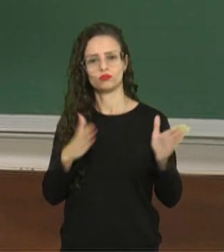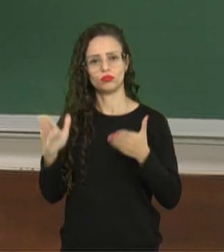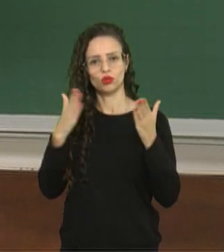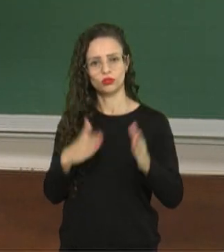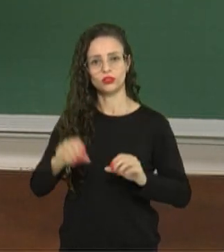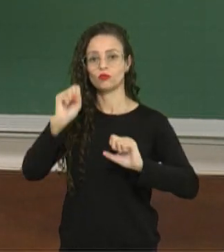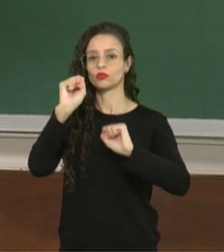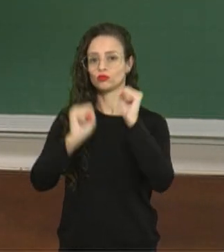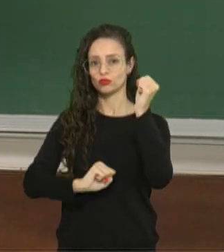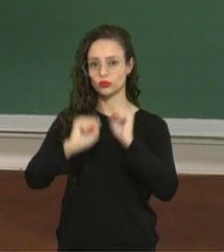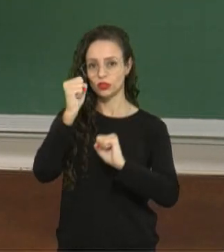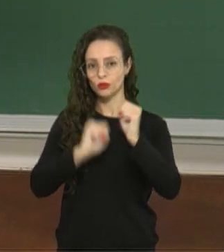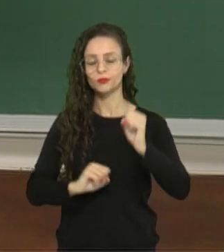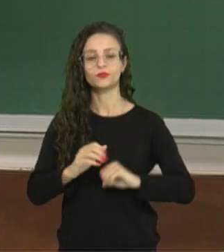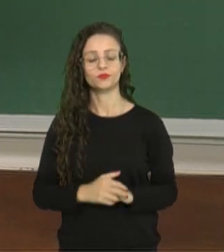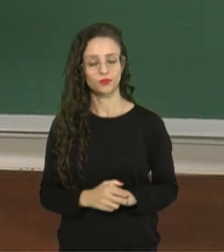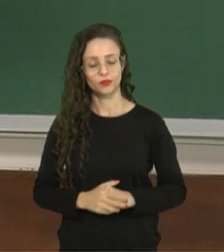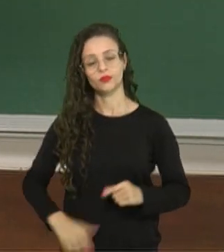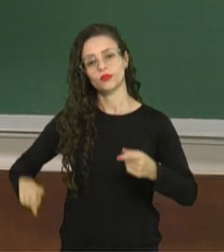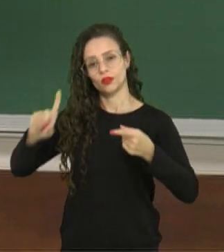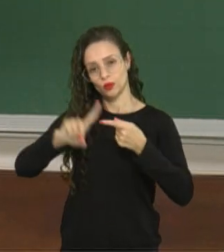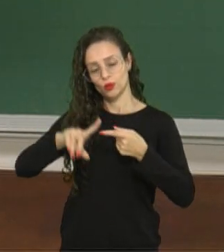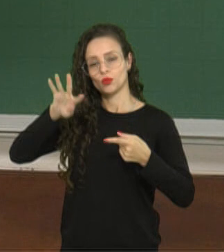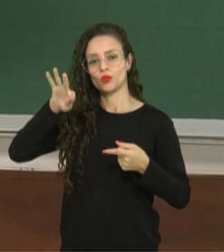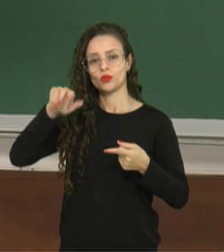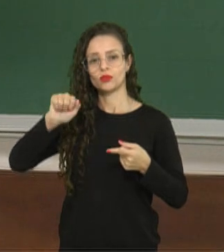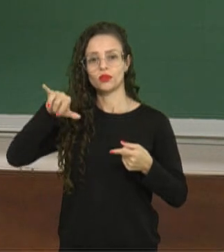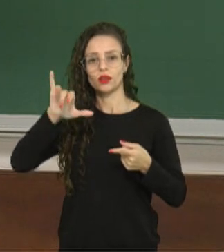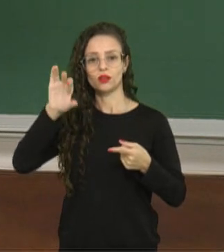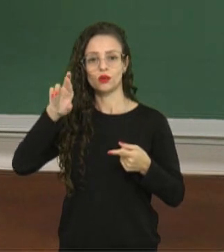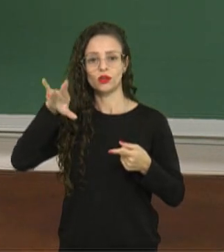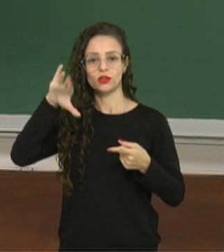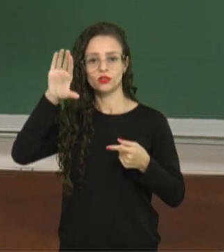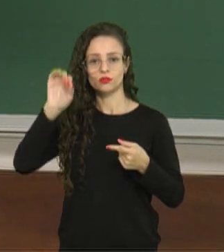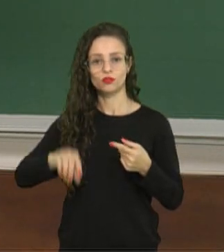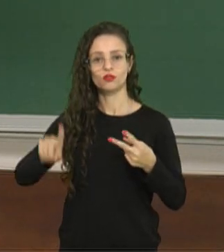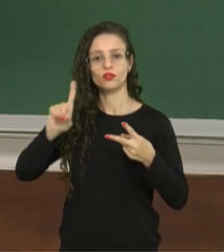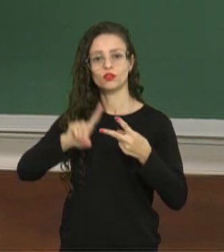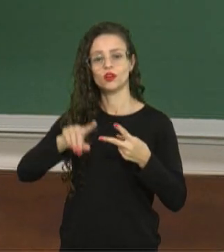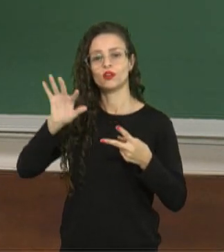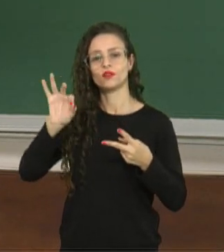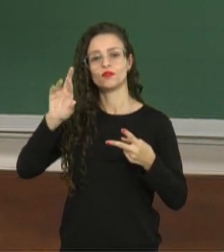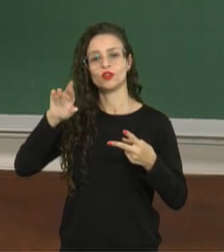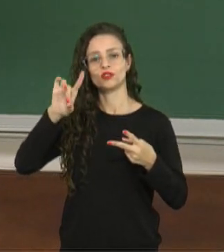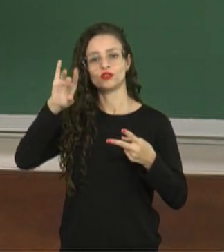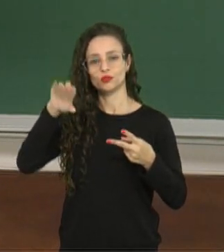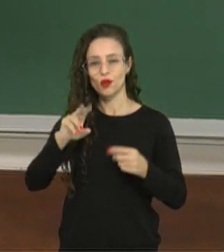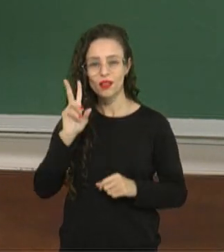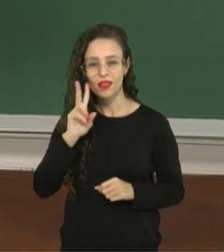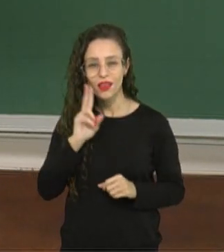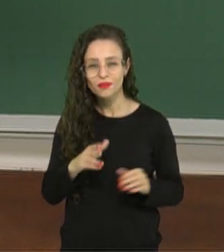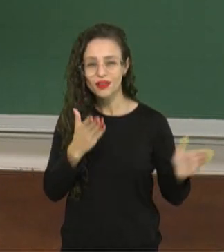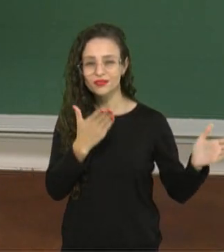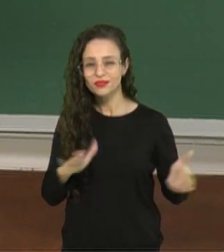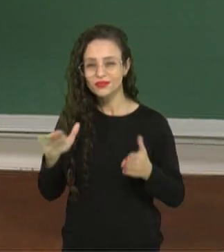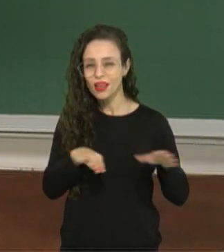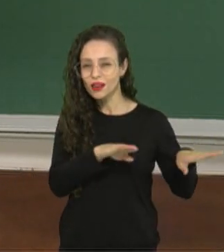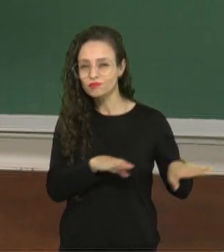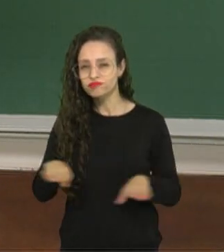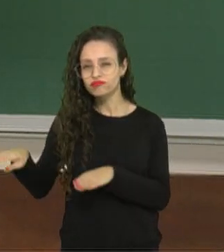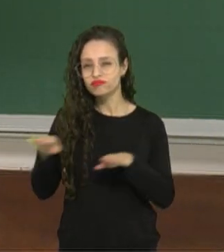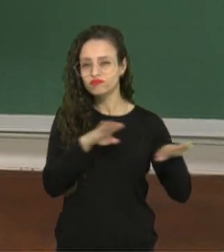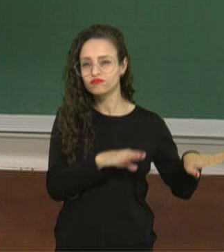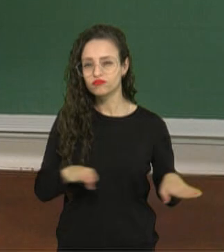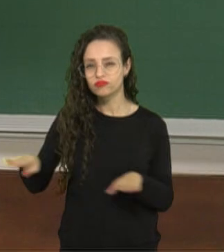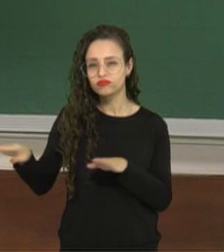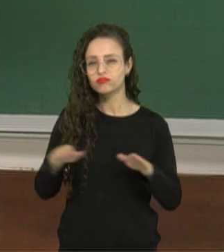produção industrial, né? O Taylorismo e o Fordismo. Você se lembra lá da produção em série, da esteira? É aqui que vai